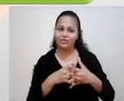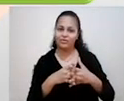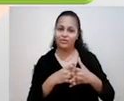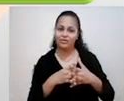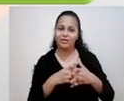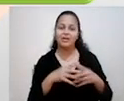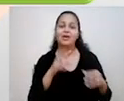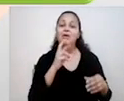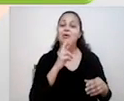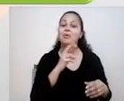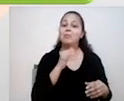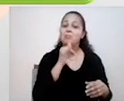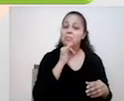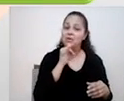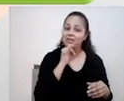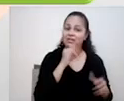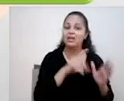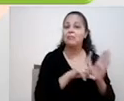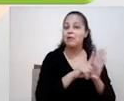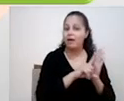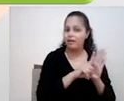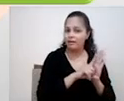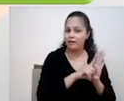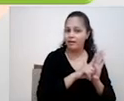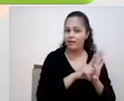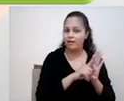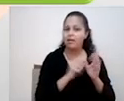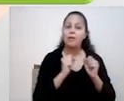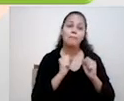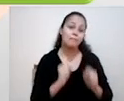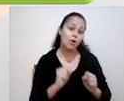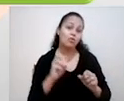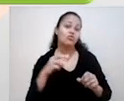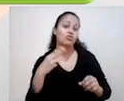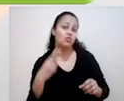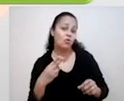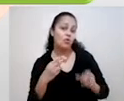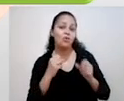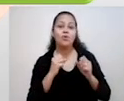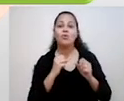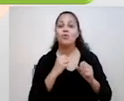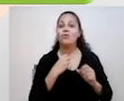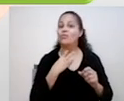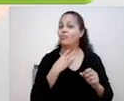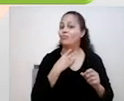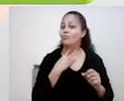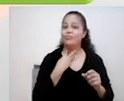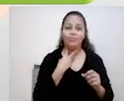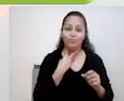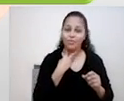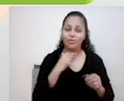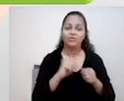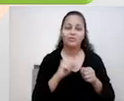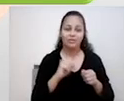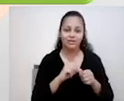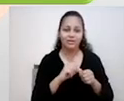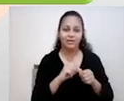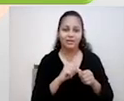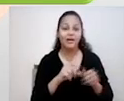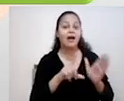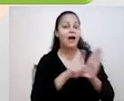Eu não sei se eu posso ou se eu não posso fazer isso com a lei. Não, ela tem que deixar muito bem claro. Essa clareza, ela é